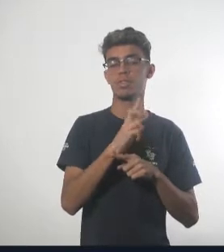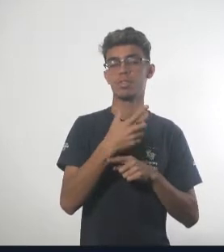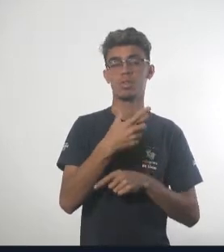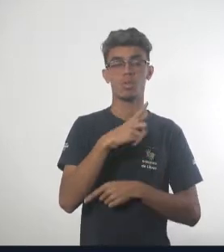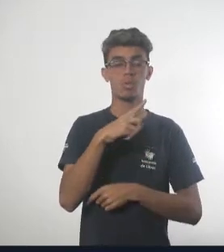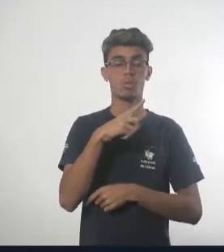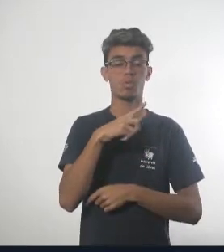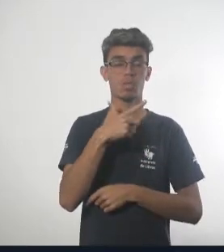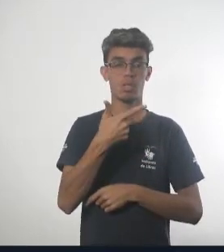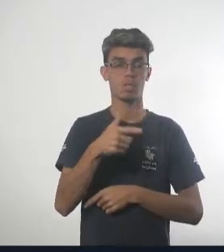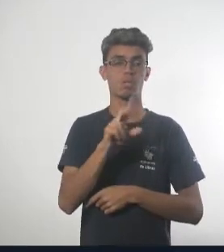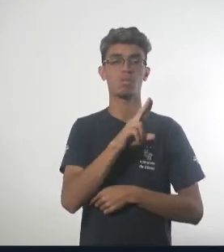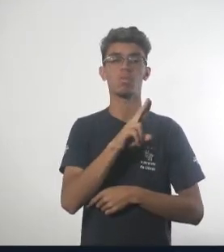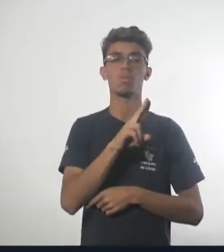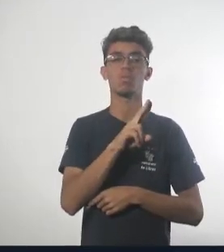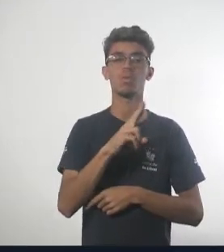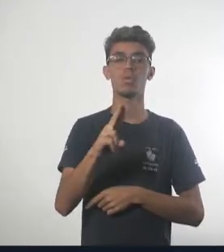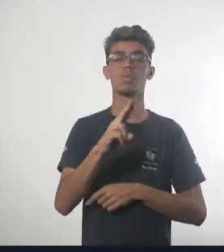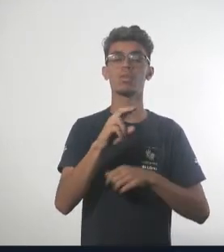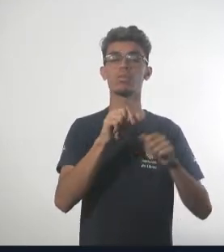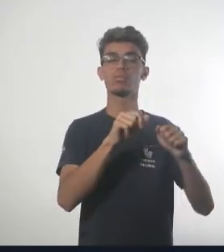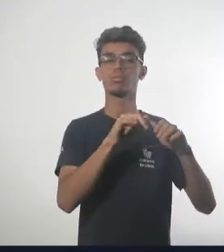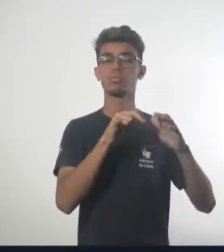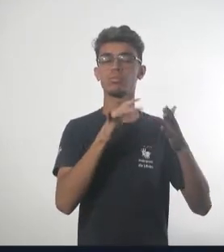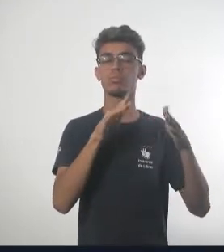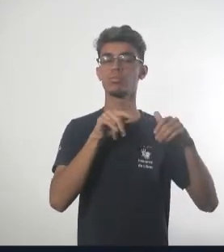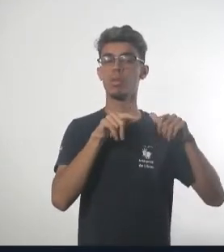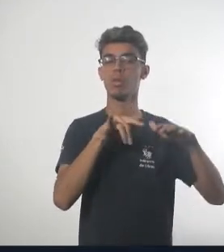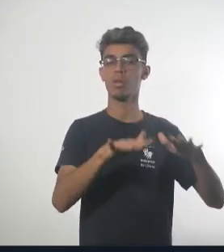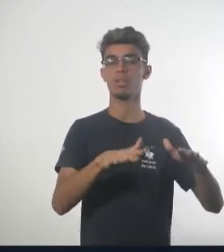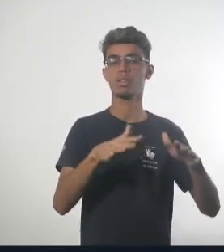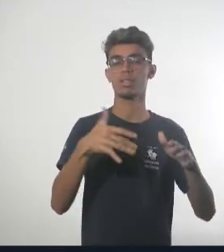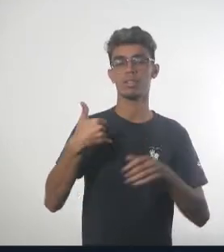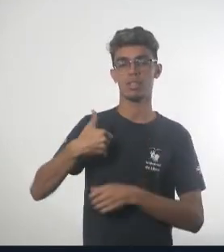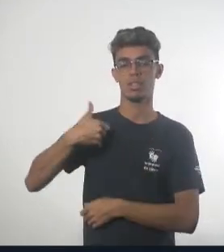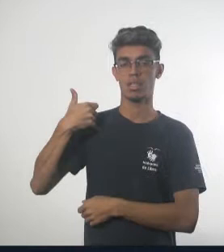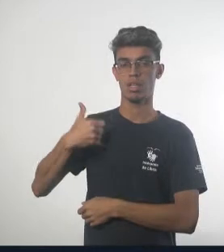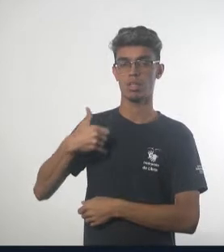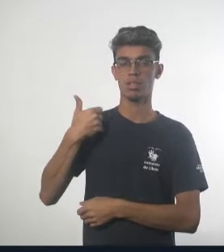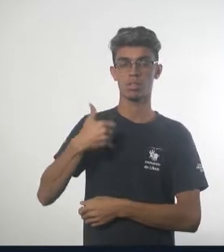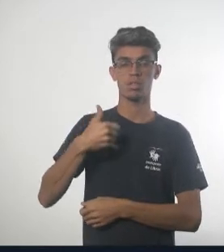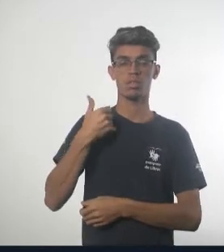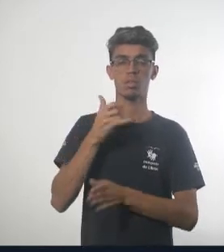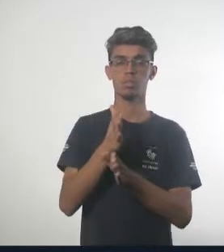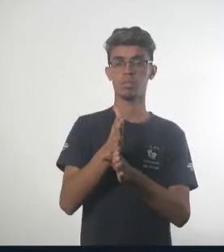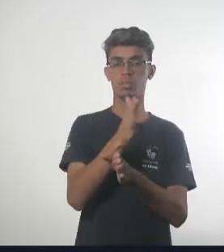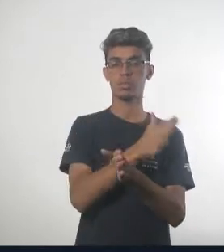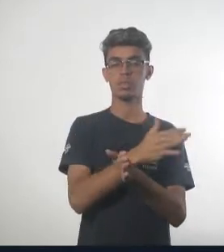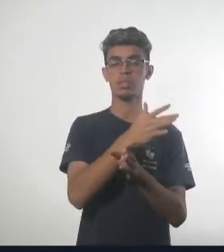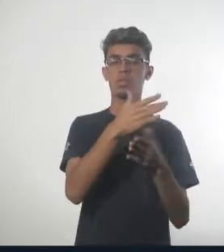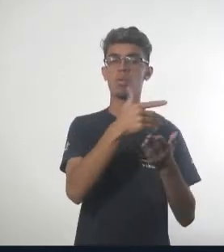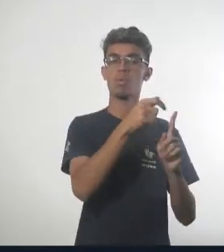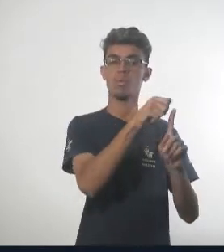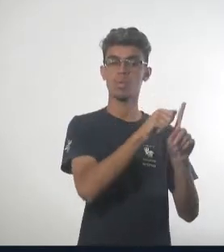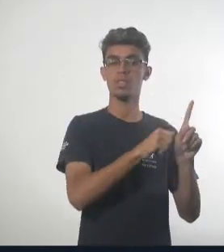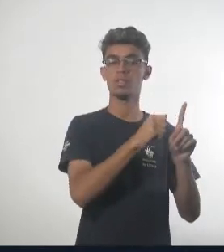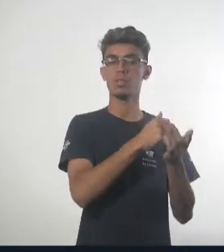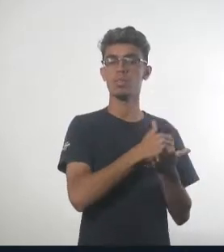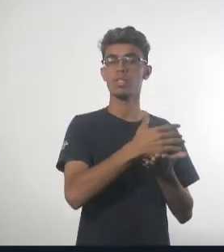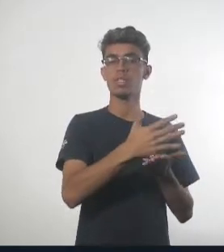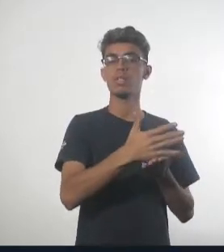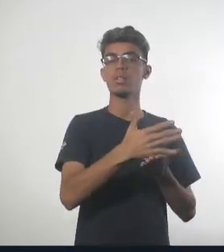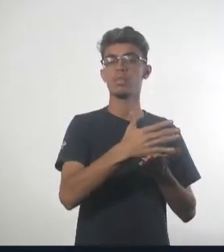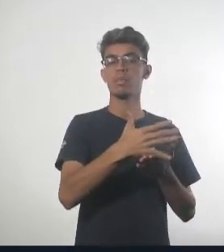Observando, então, esses dados distribuídas as SRAGs por faixa etária, a gente observa no gráfico, aí, né, distribuídas por mês de início dos sintomas e